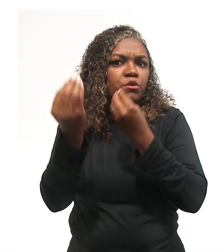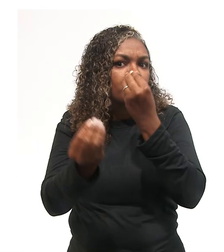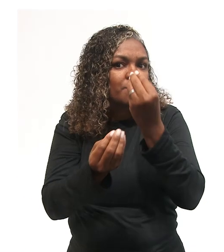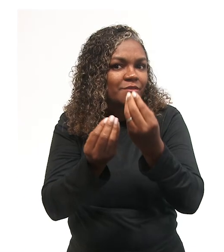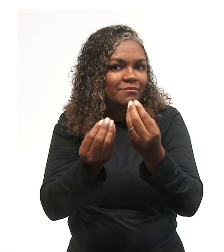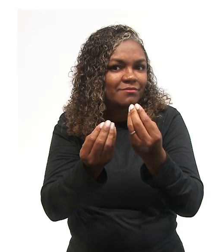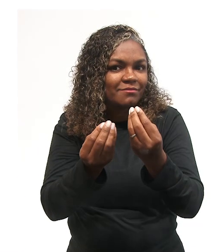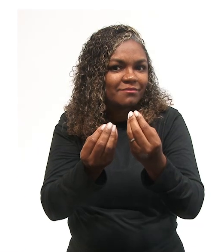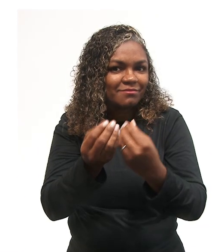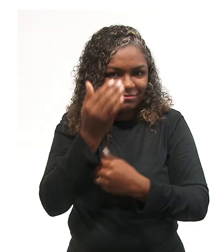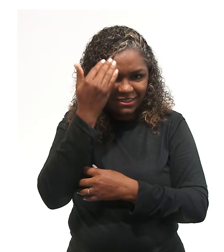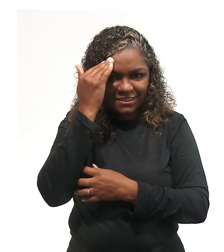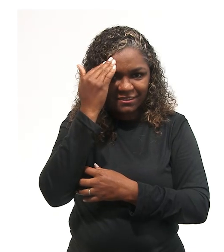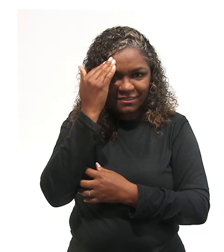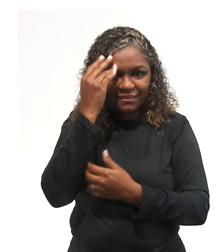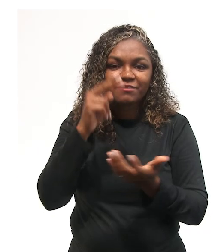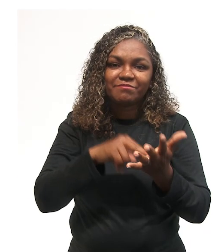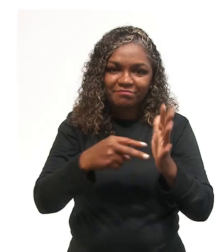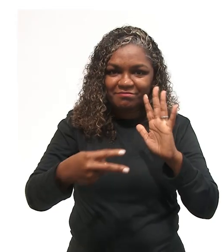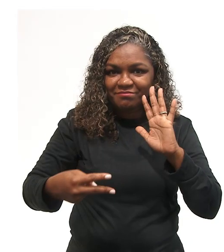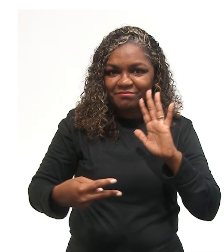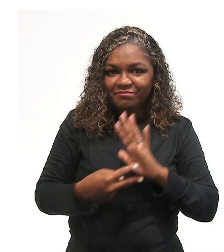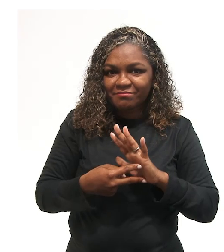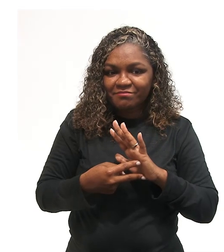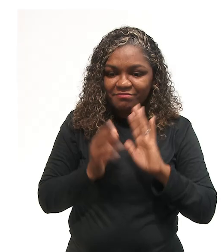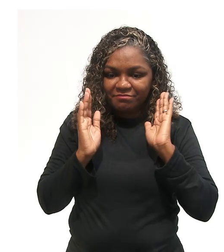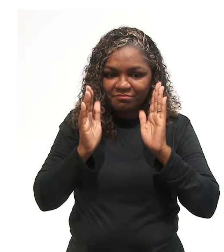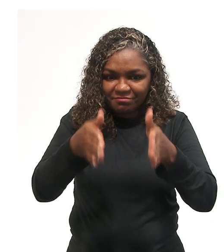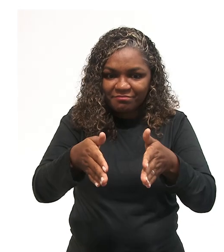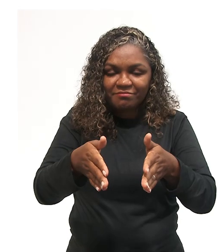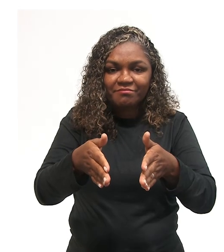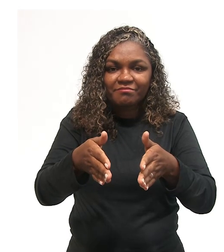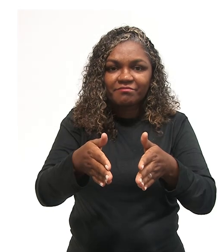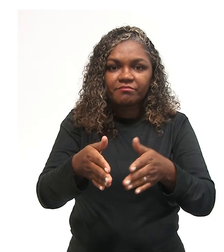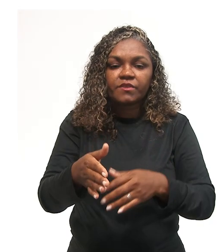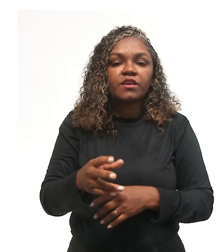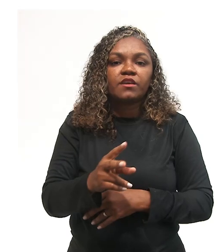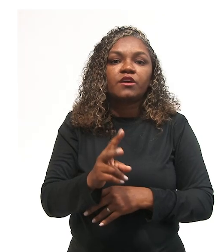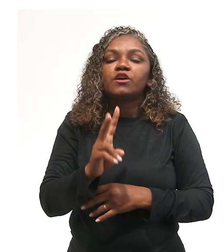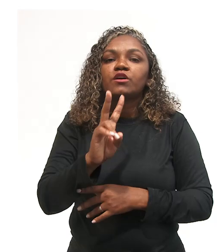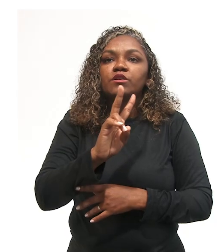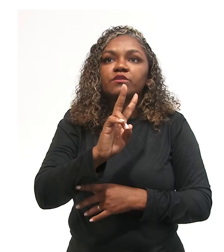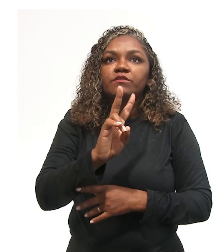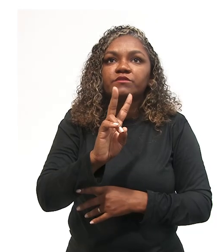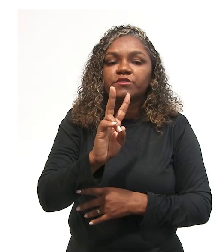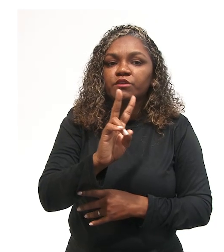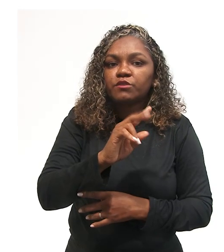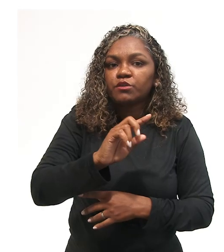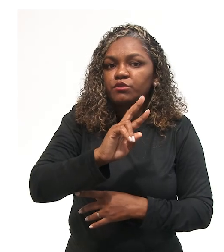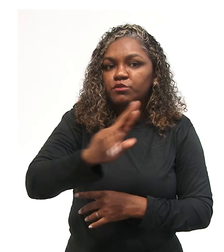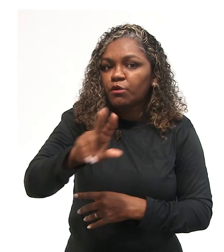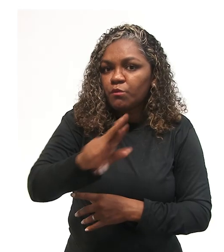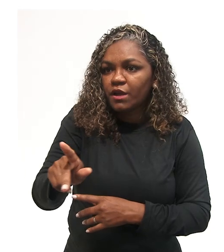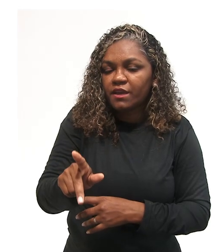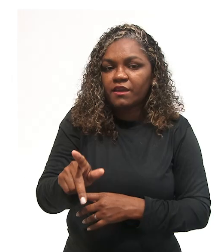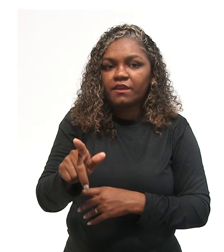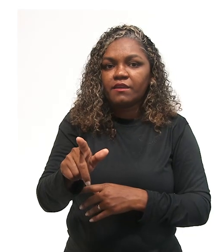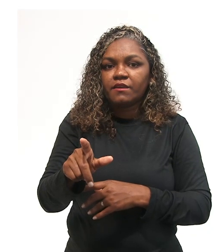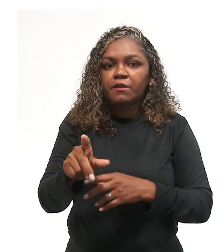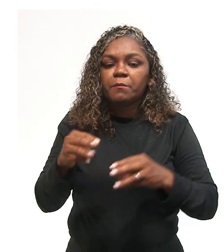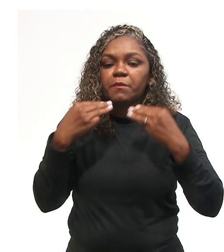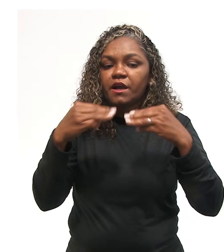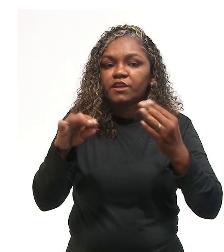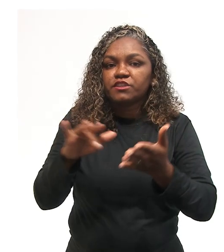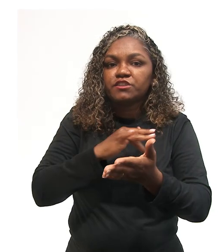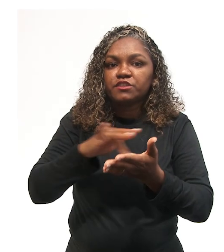outra delimitação, tá? Ele não está pensando nas estratégias de marketing digital de uma forma ampla. Ele está pensando